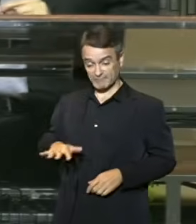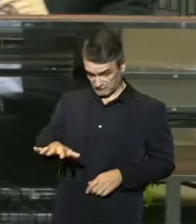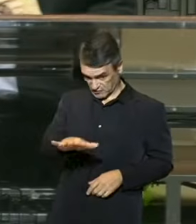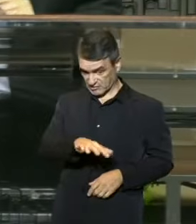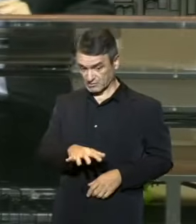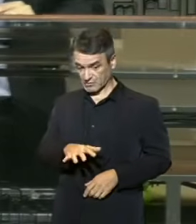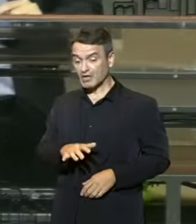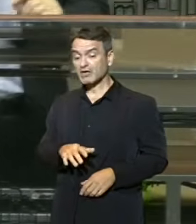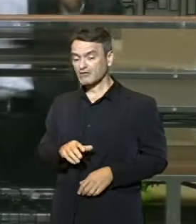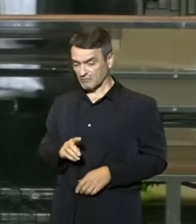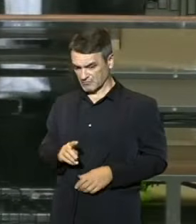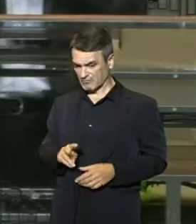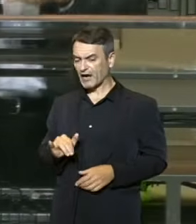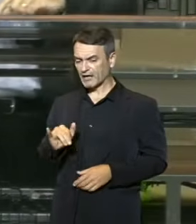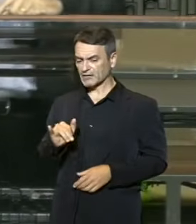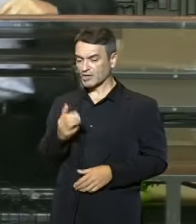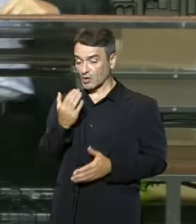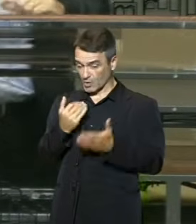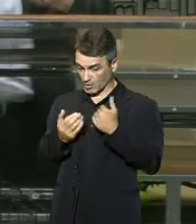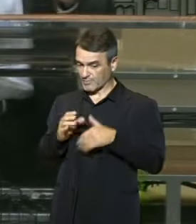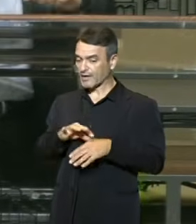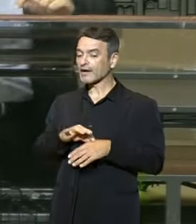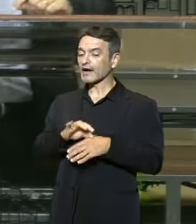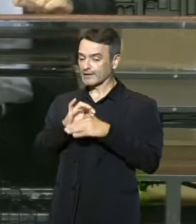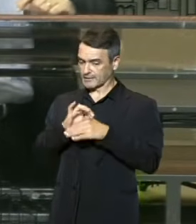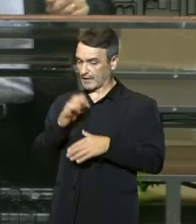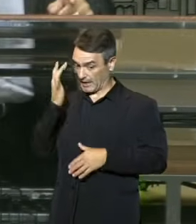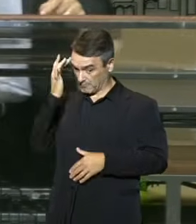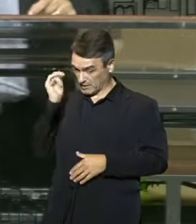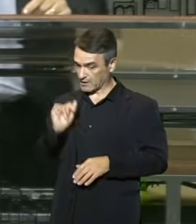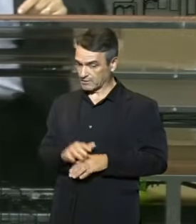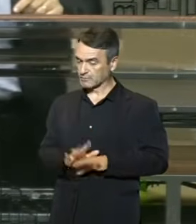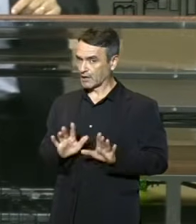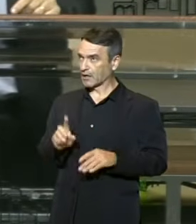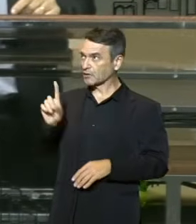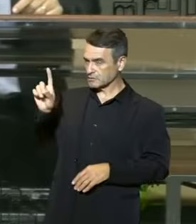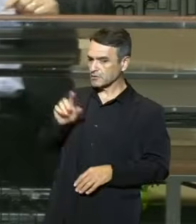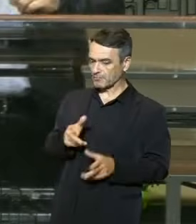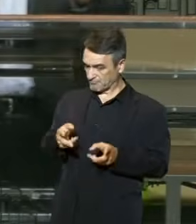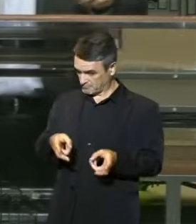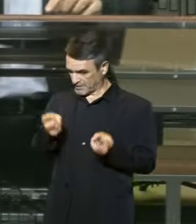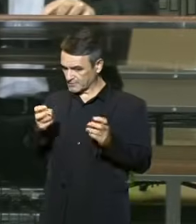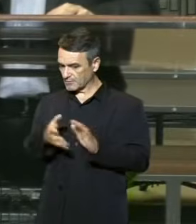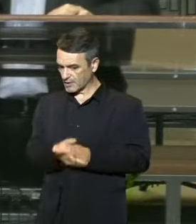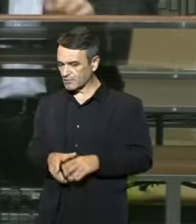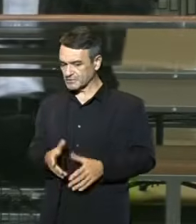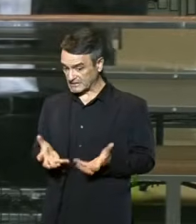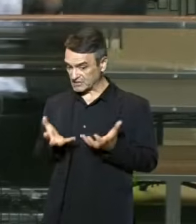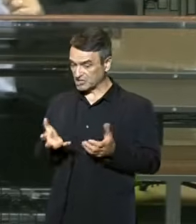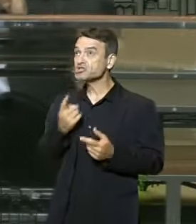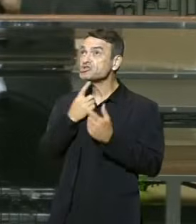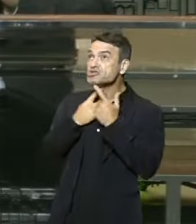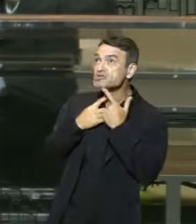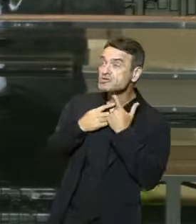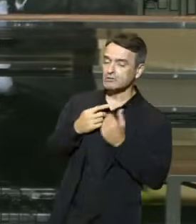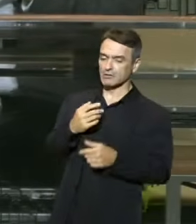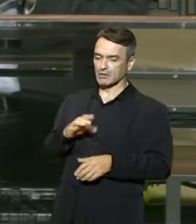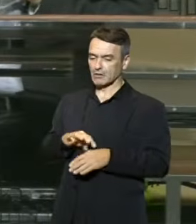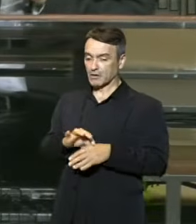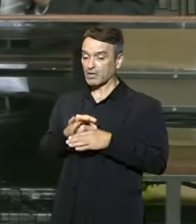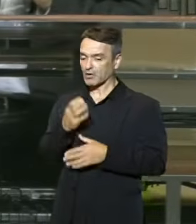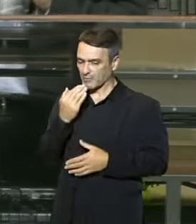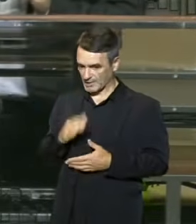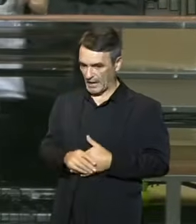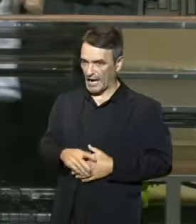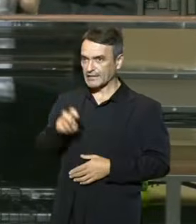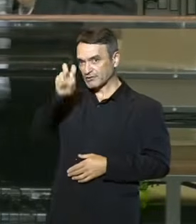vão comer carne. E o Senhor ouviu vocês chorando e dizendo que queriam carne e que passavam bem no Egito. Por isso, o Senhor